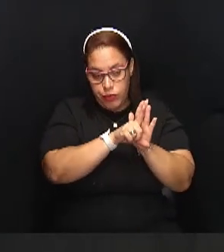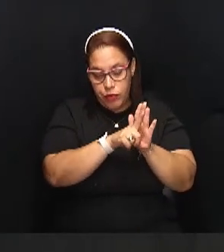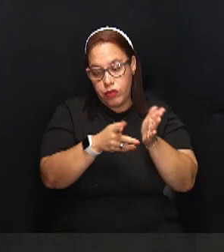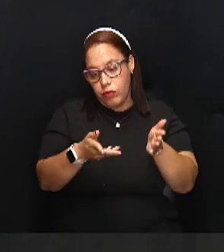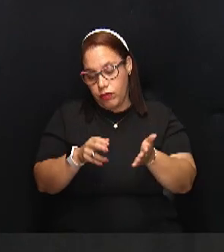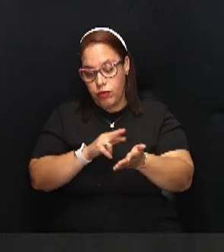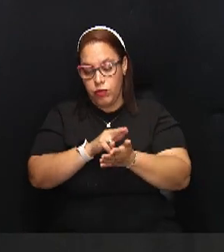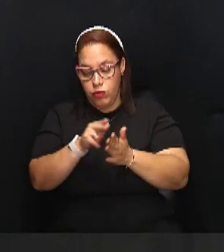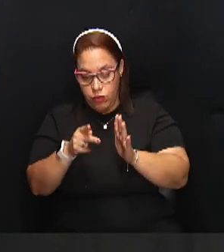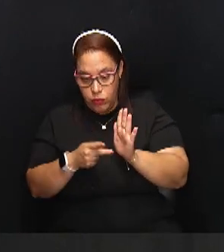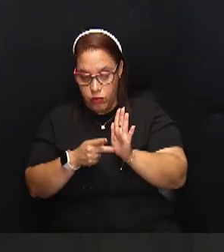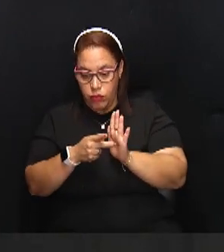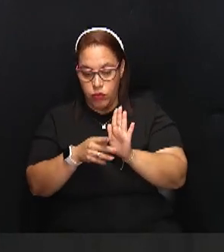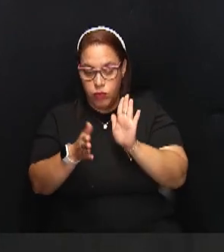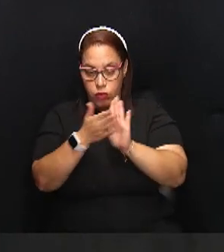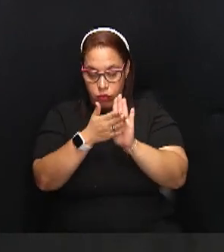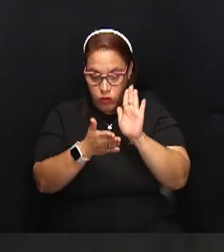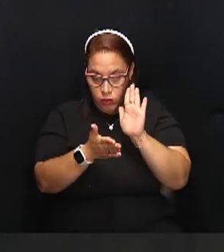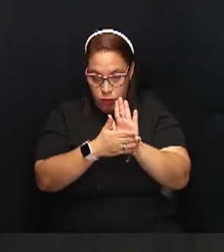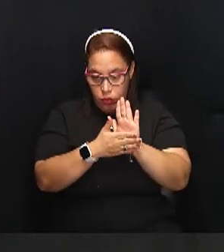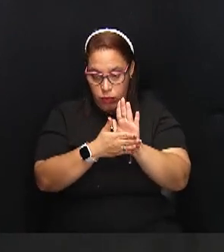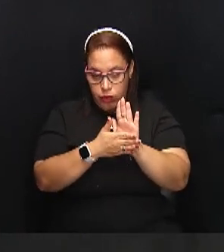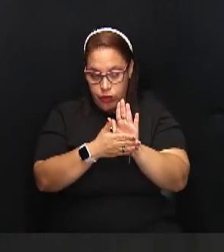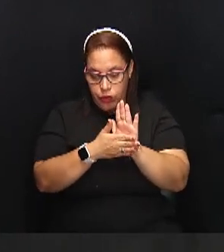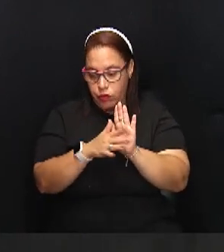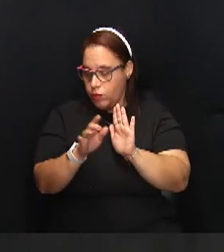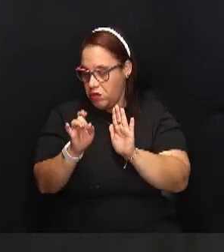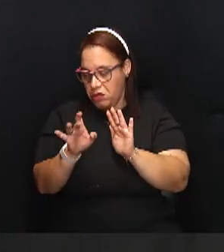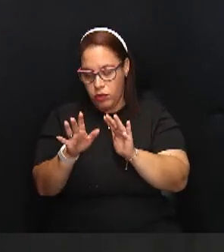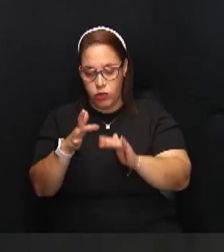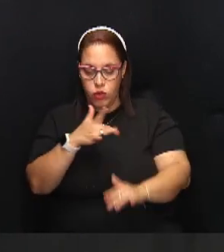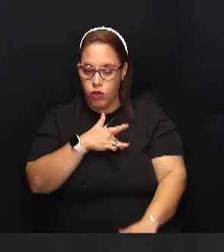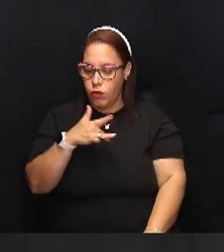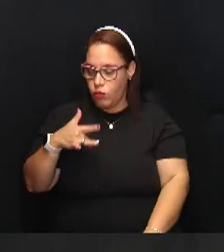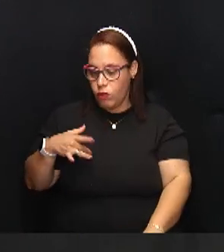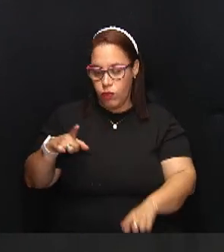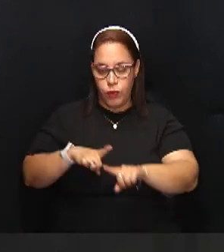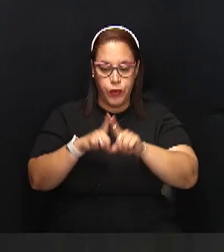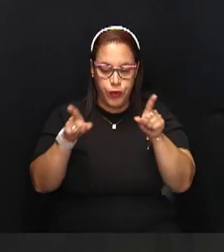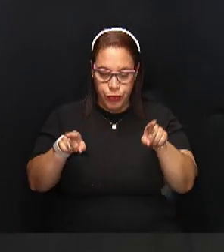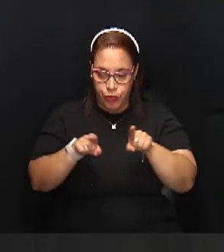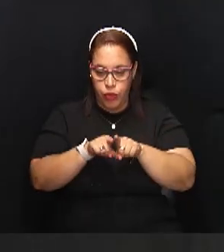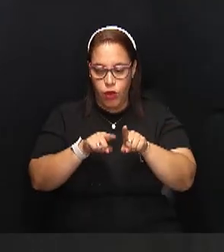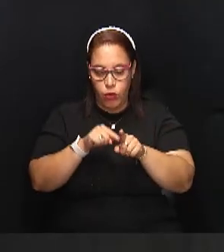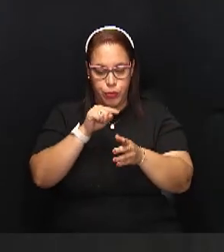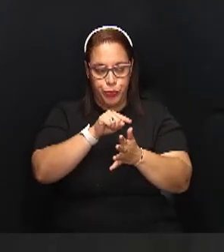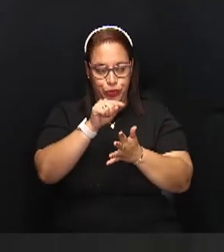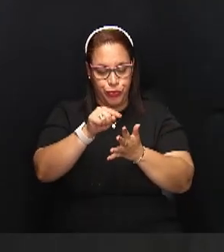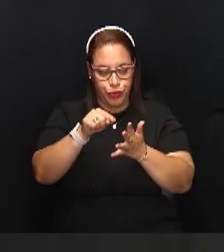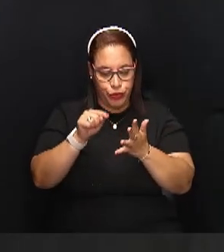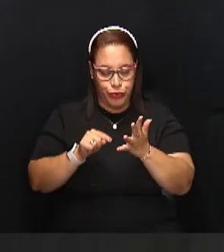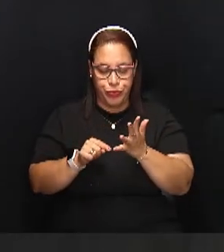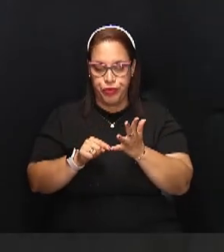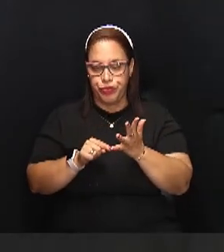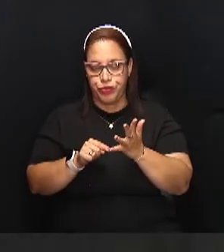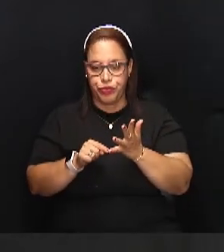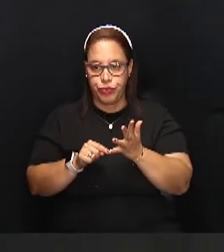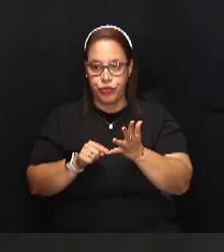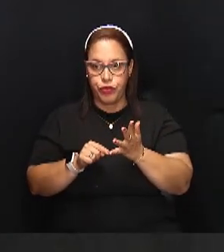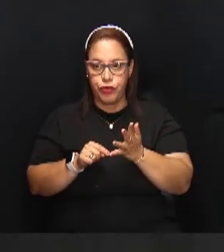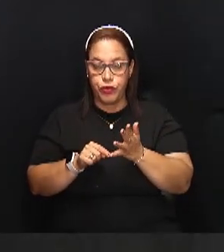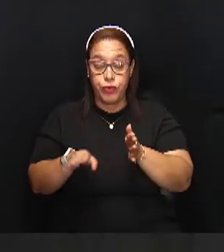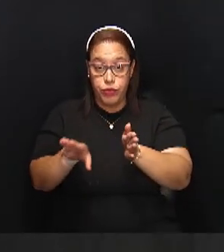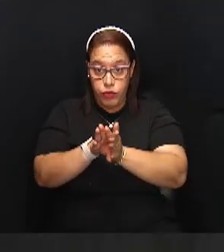esses projetos, essas proposituras, né, não só na área de saúde, mas também em outras pautas que às vezes